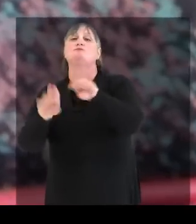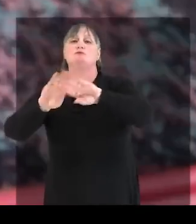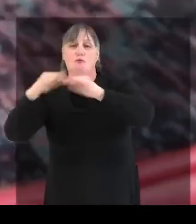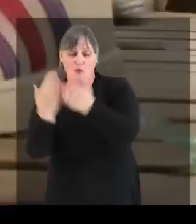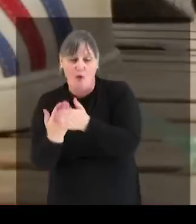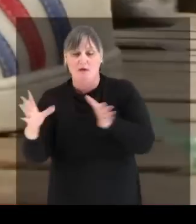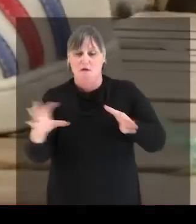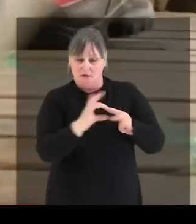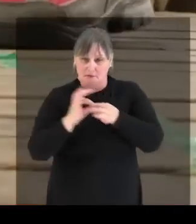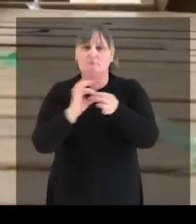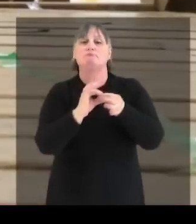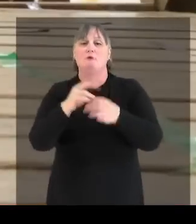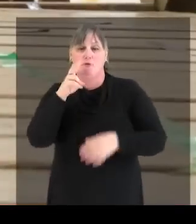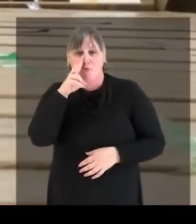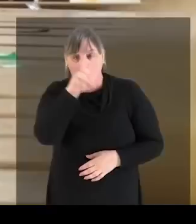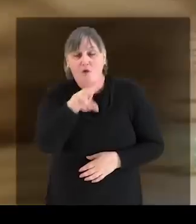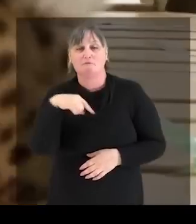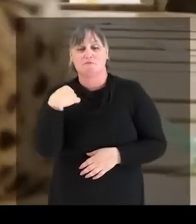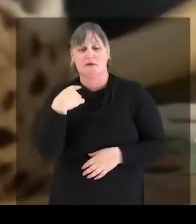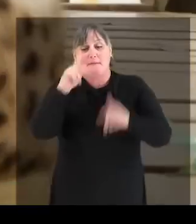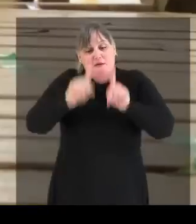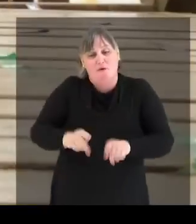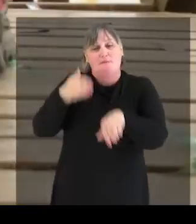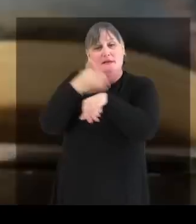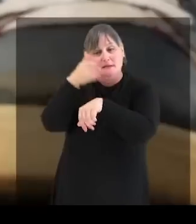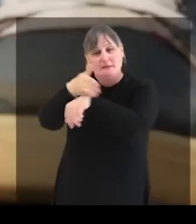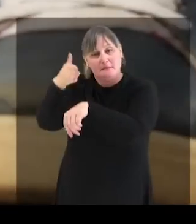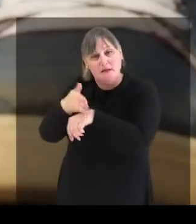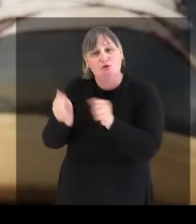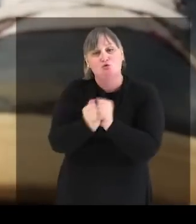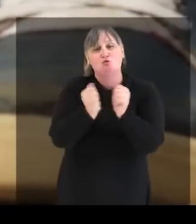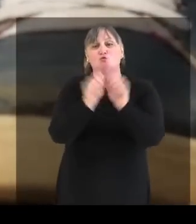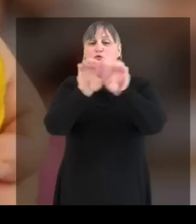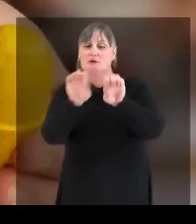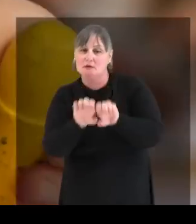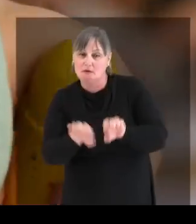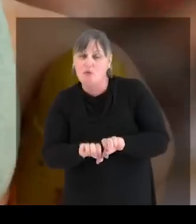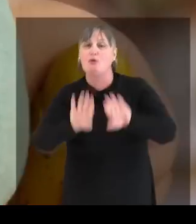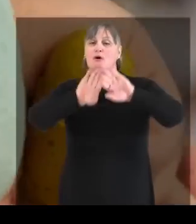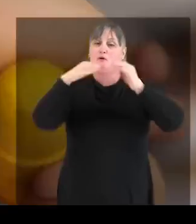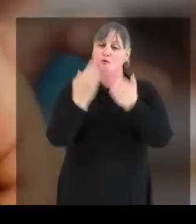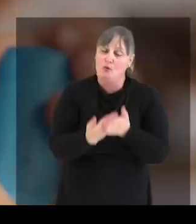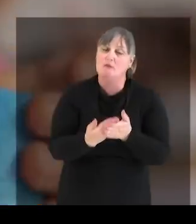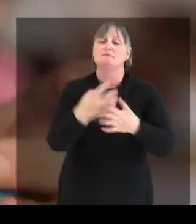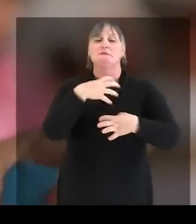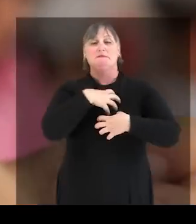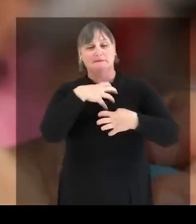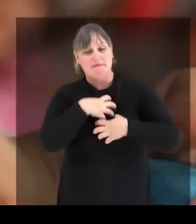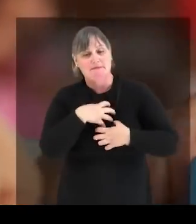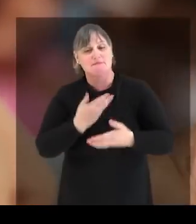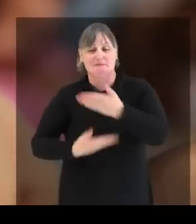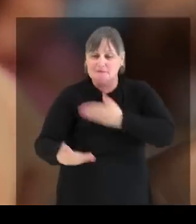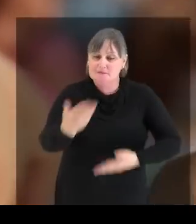é uma aliança que tende a crescer e fortalecer, e quanto mais pessoas envolvidas nesse processo estrutural da escola, emocional